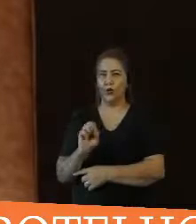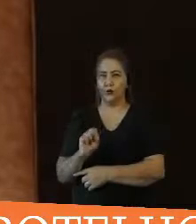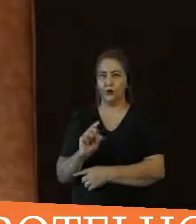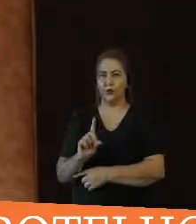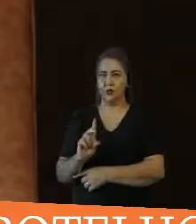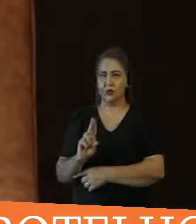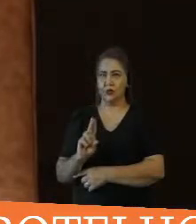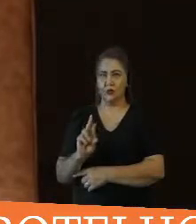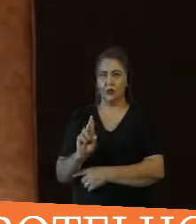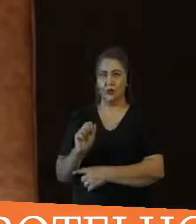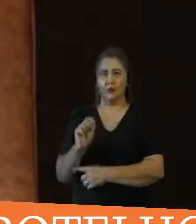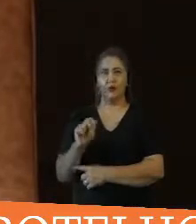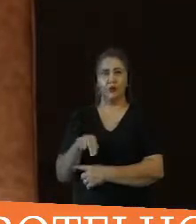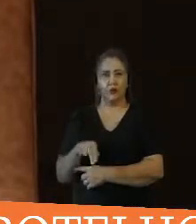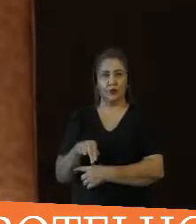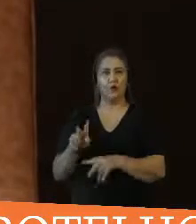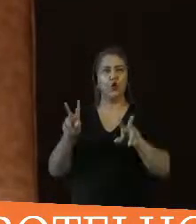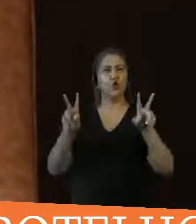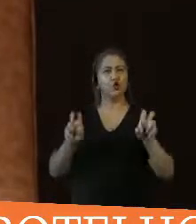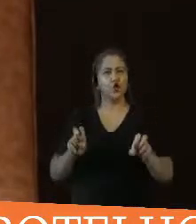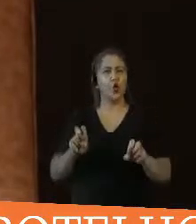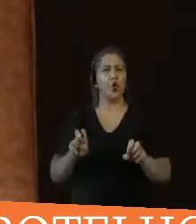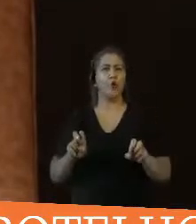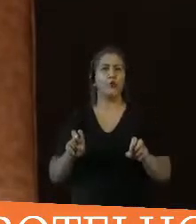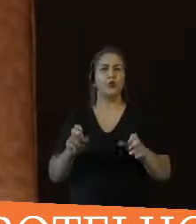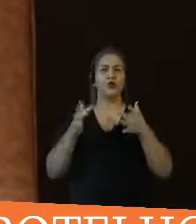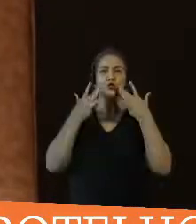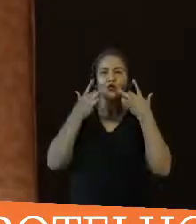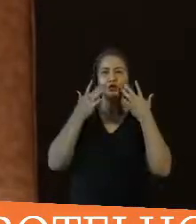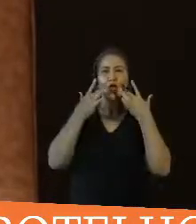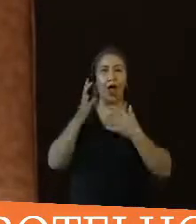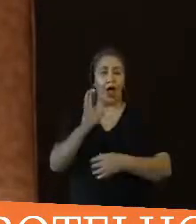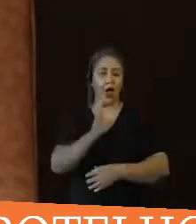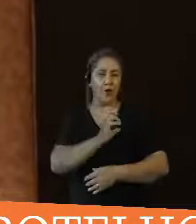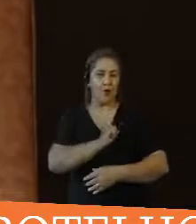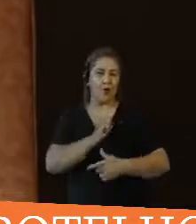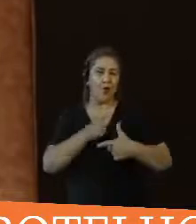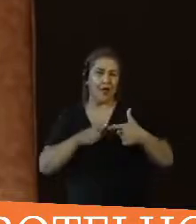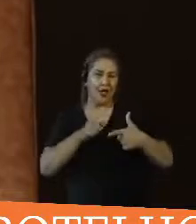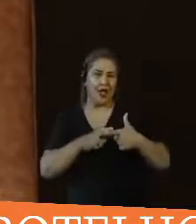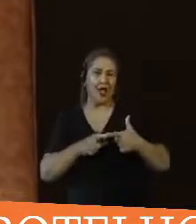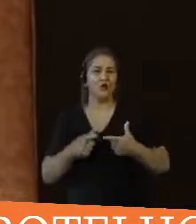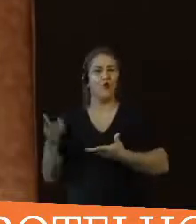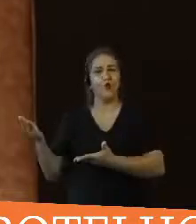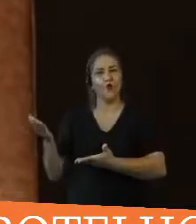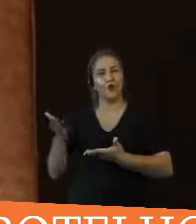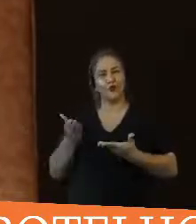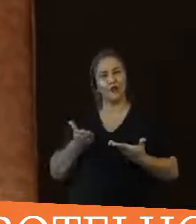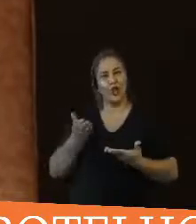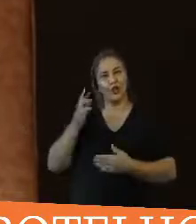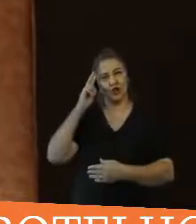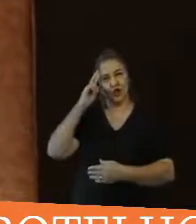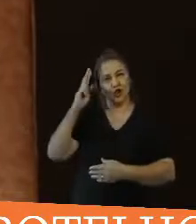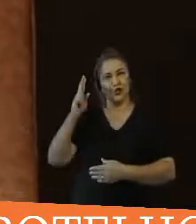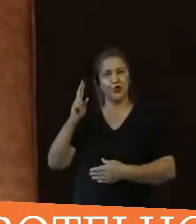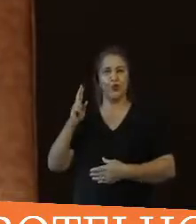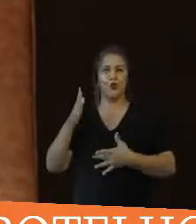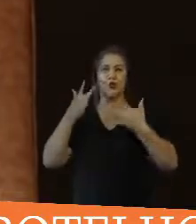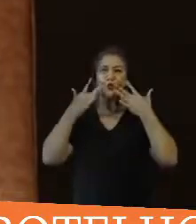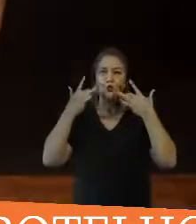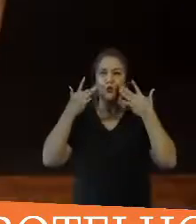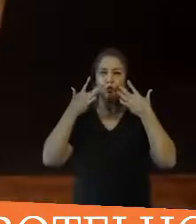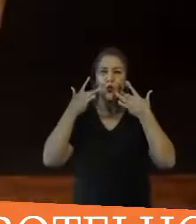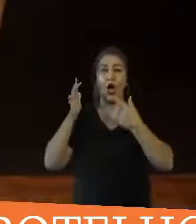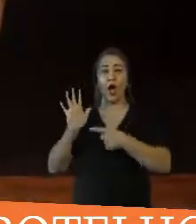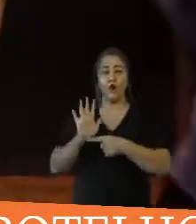Bom, sobre o nosso espetáculo Amor e Caos, eu gostaria de convidar o Edmar Pereira, que é o nosso diretor cênico, para